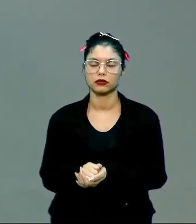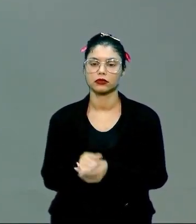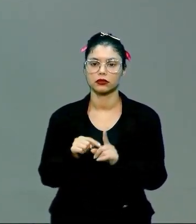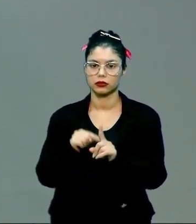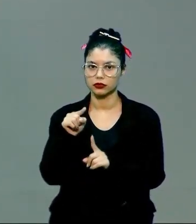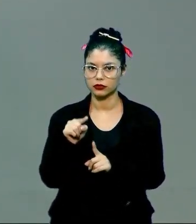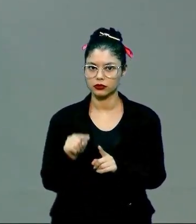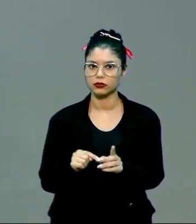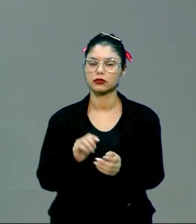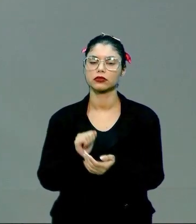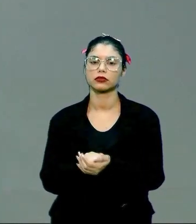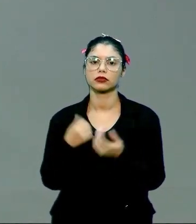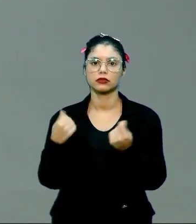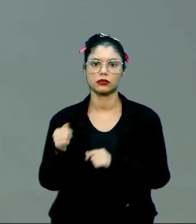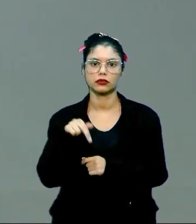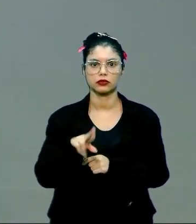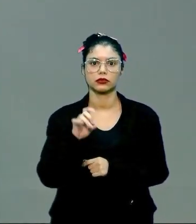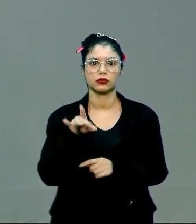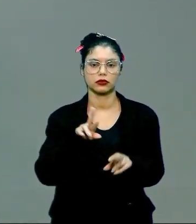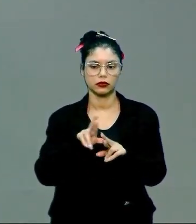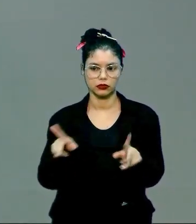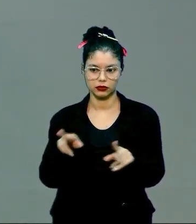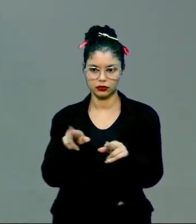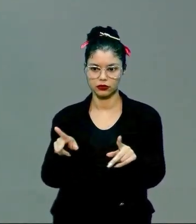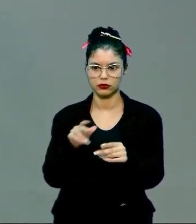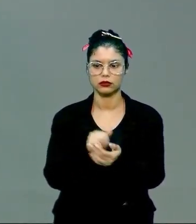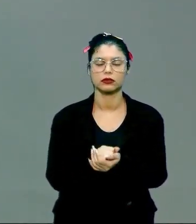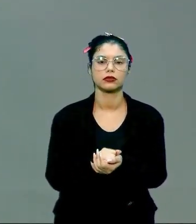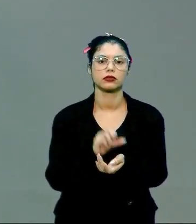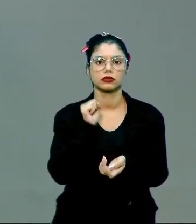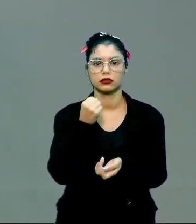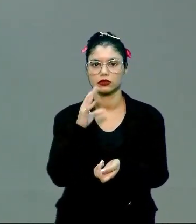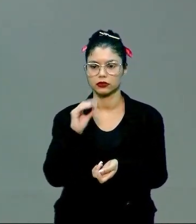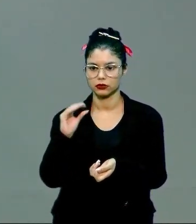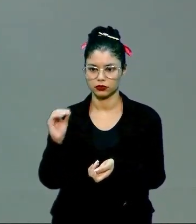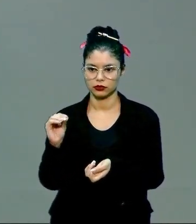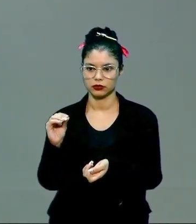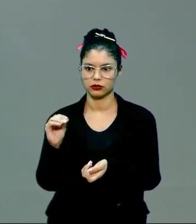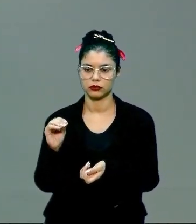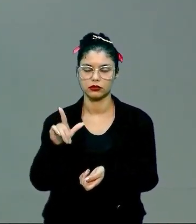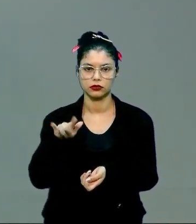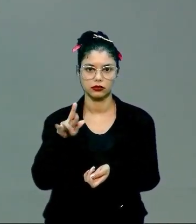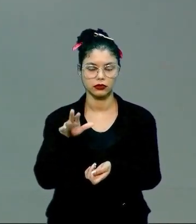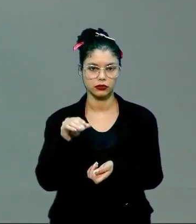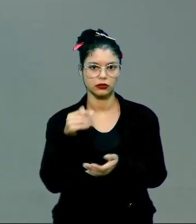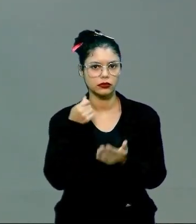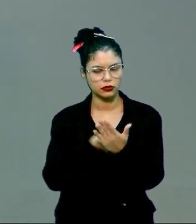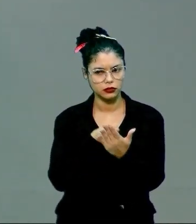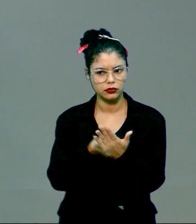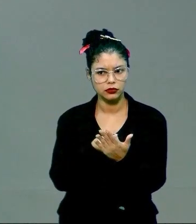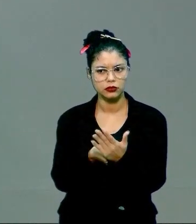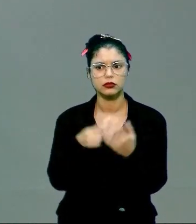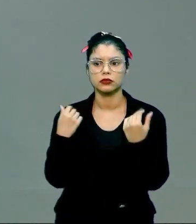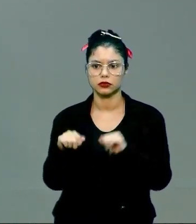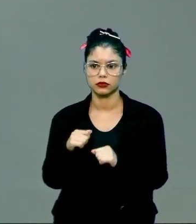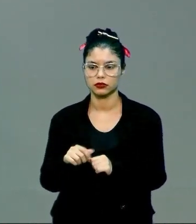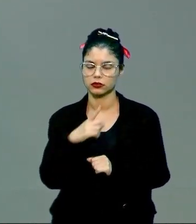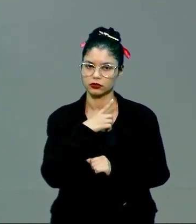volumes eles estão em unidades diferentes, 800 ml e litro. Então, obrigatoriamente você